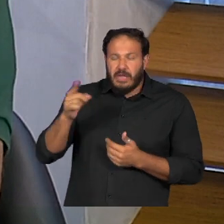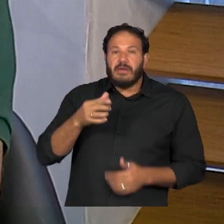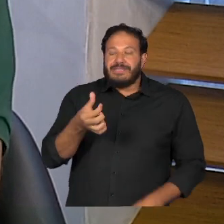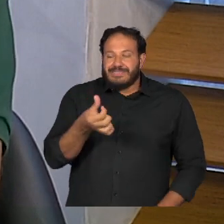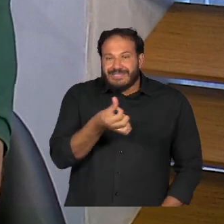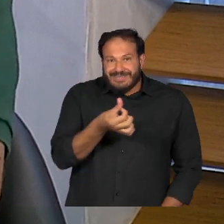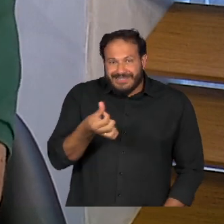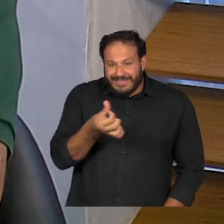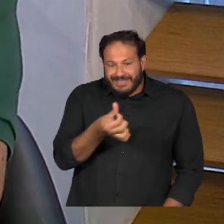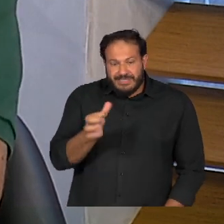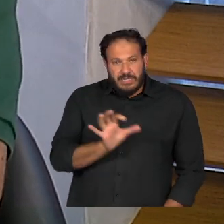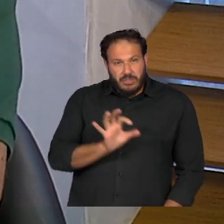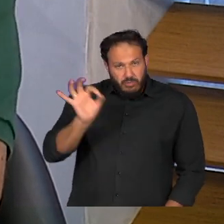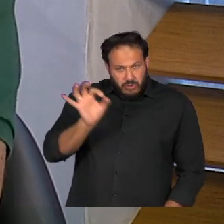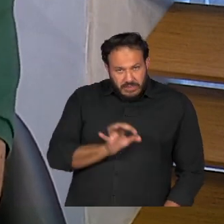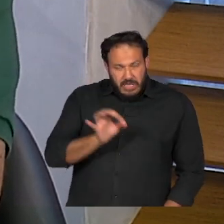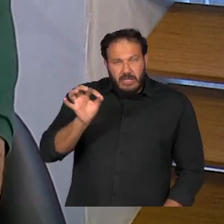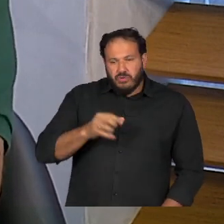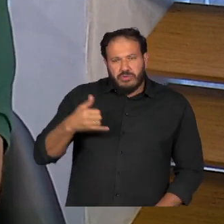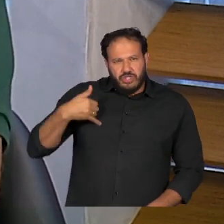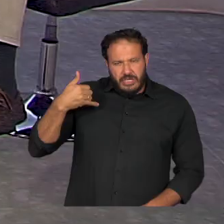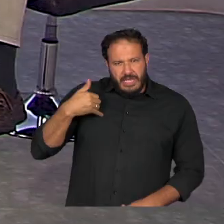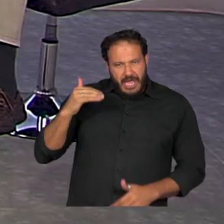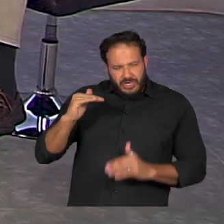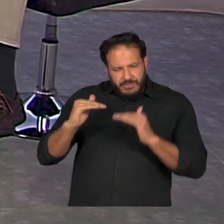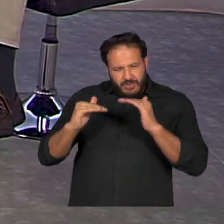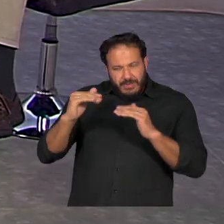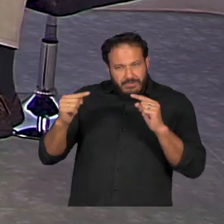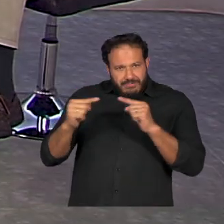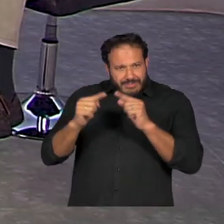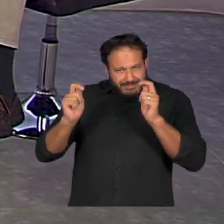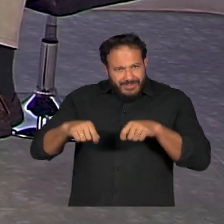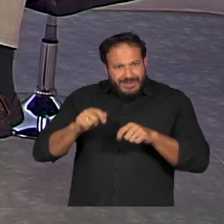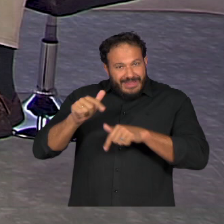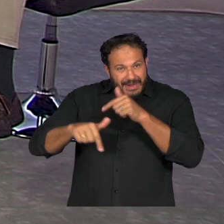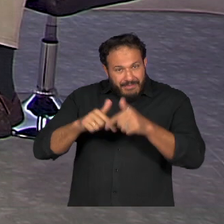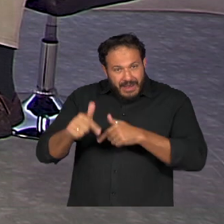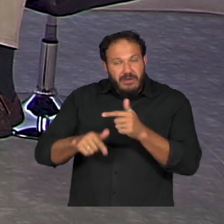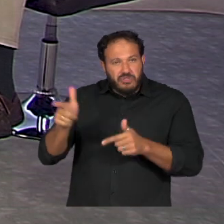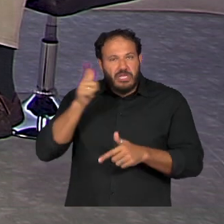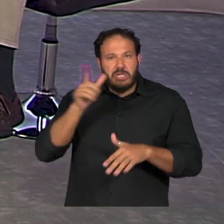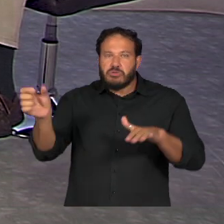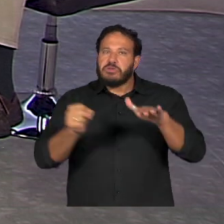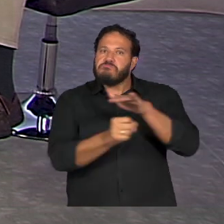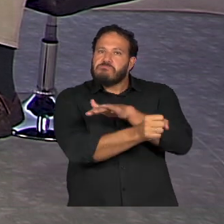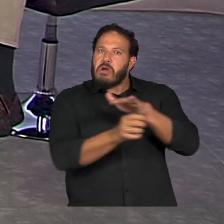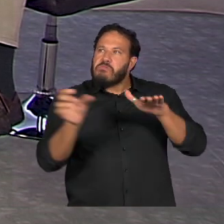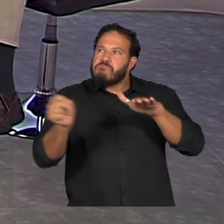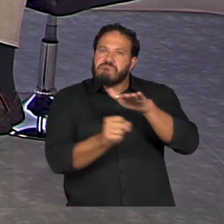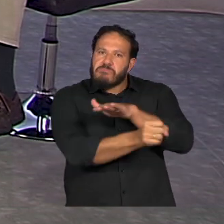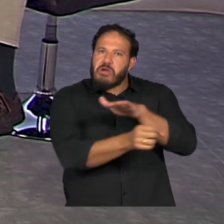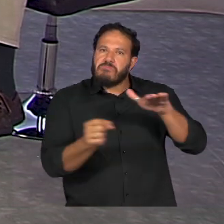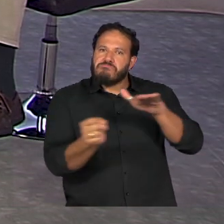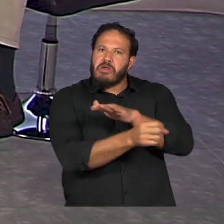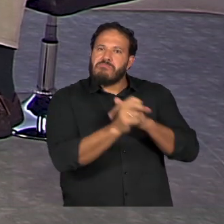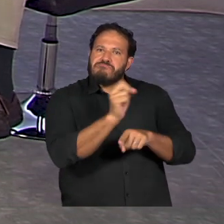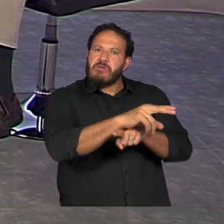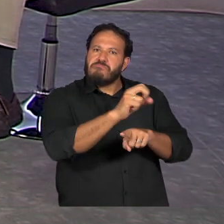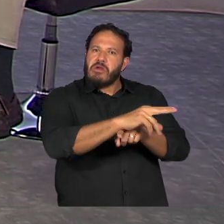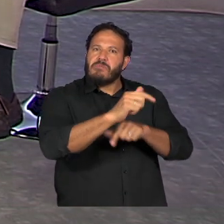jovens em idade de trabalho que estão conosco já estão inseridas no mercado já estão inseridas no mercado de